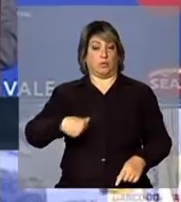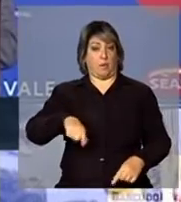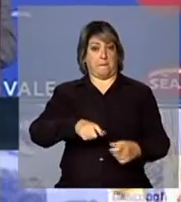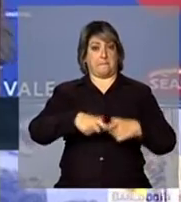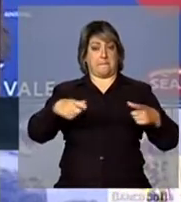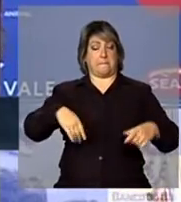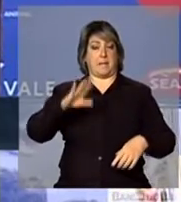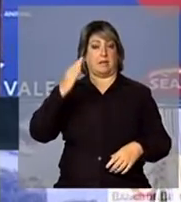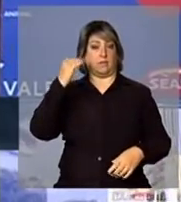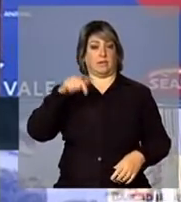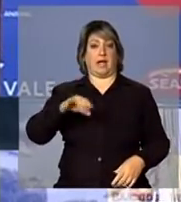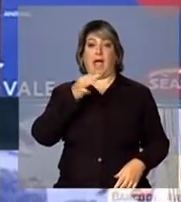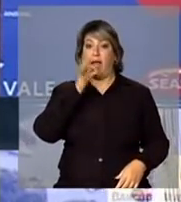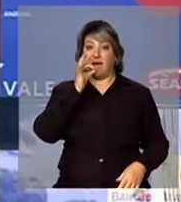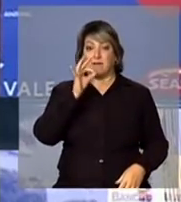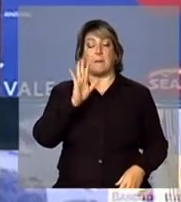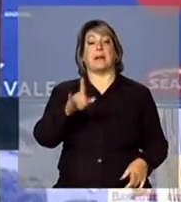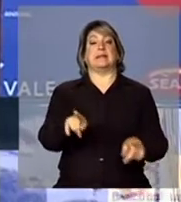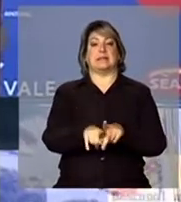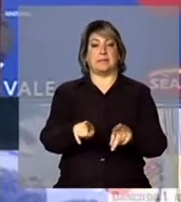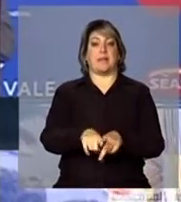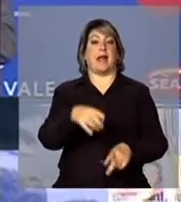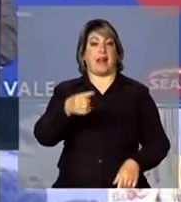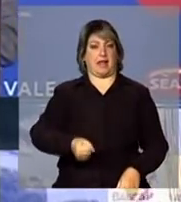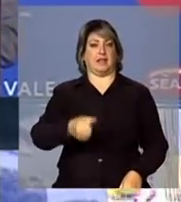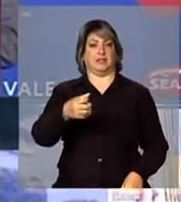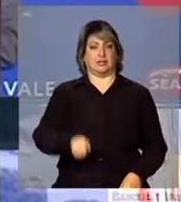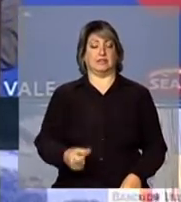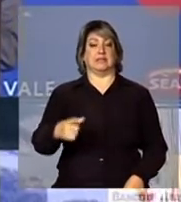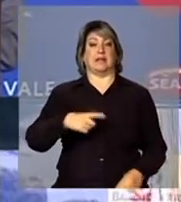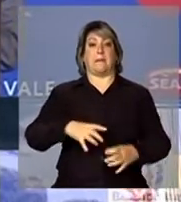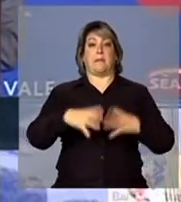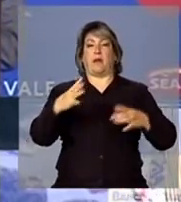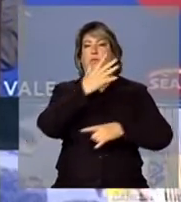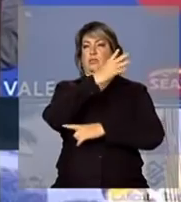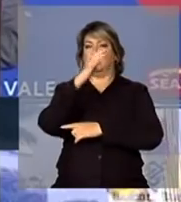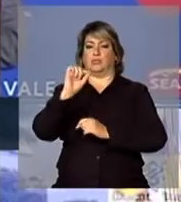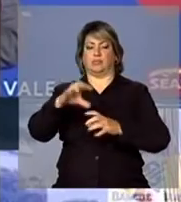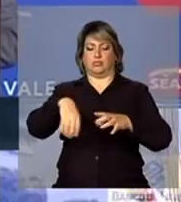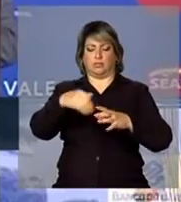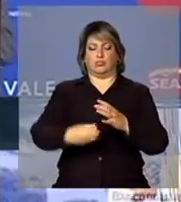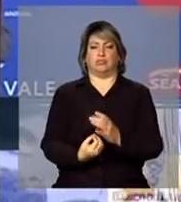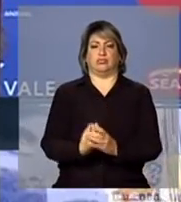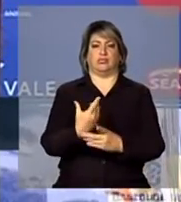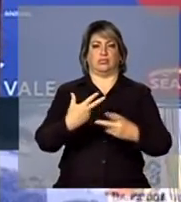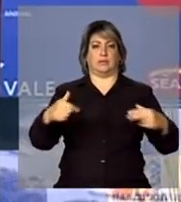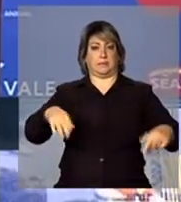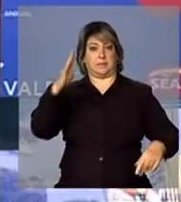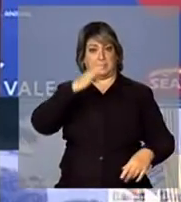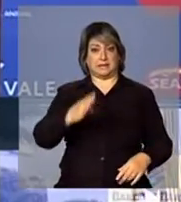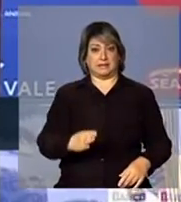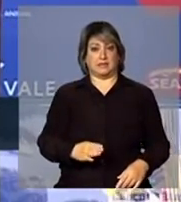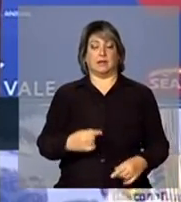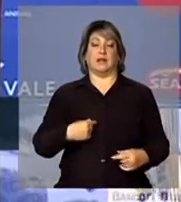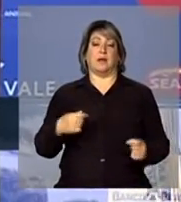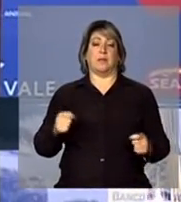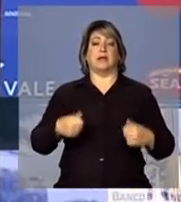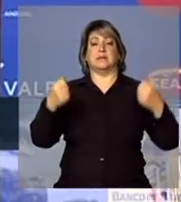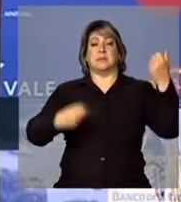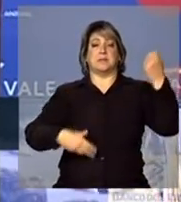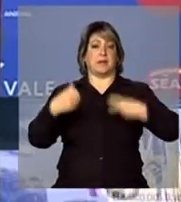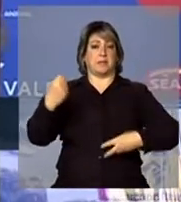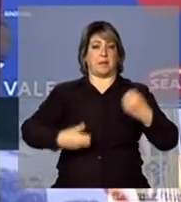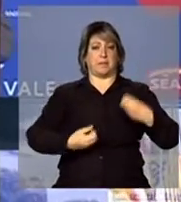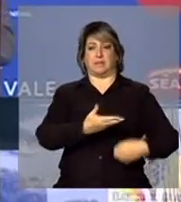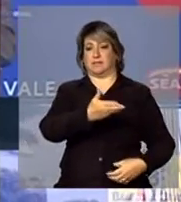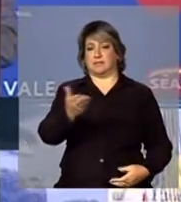só de café, mas também de leite. Temos a maior floresta plantada do Brasil. Poderia cansar as senhoras e os senhores